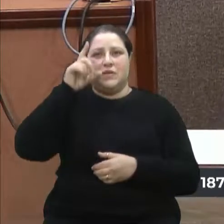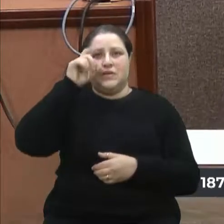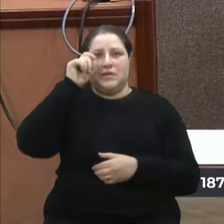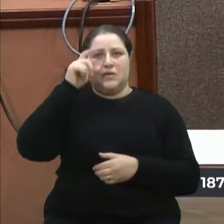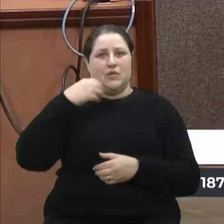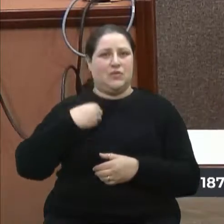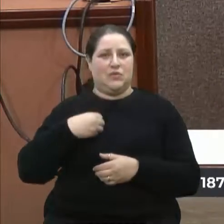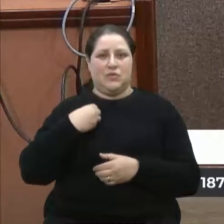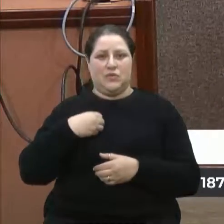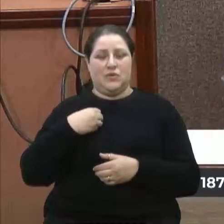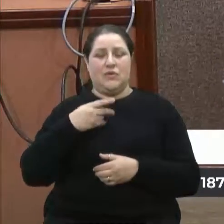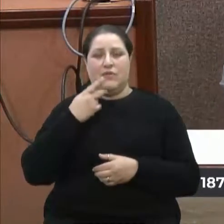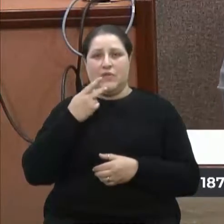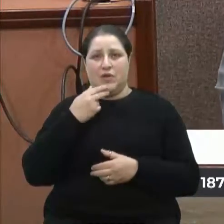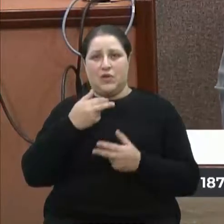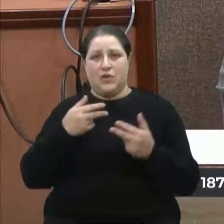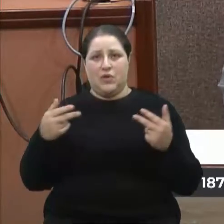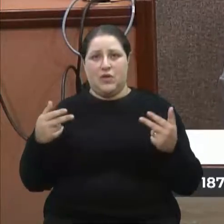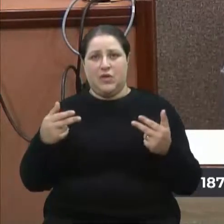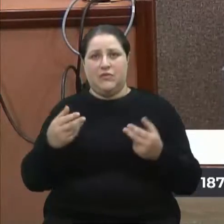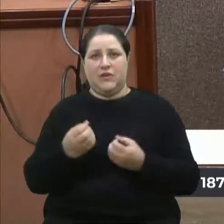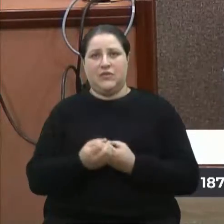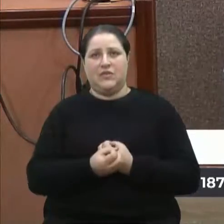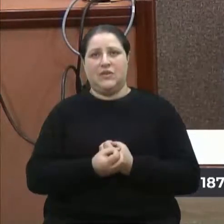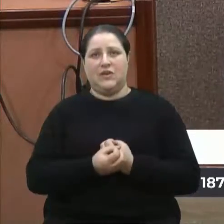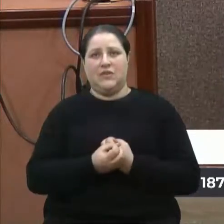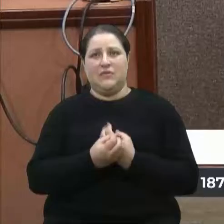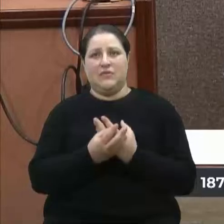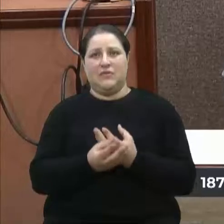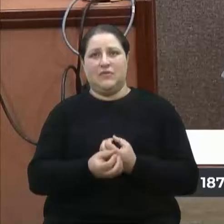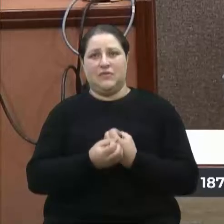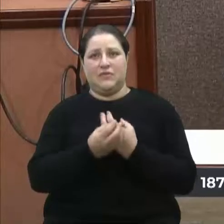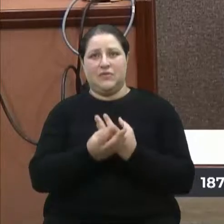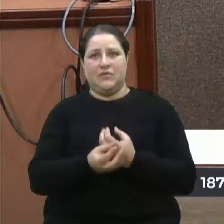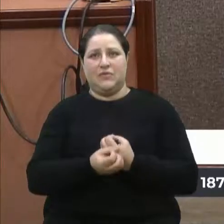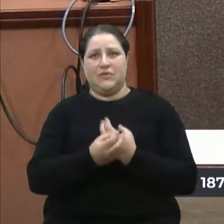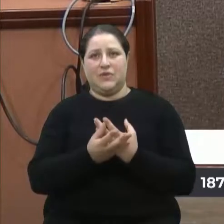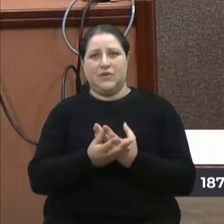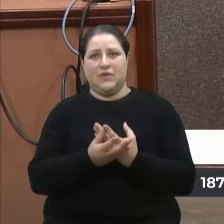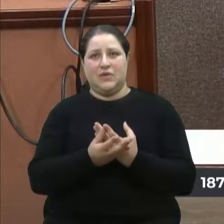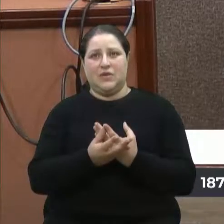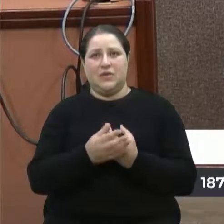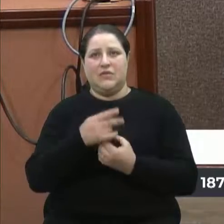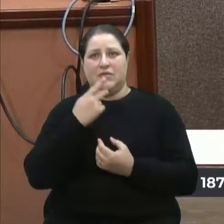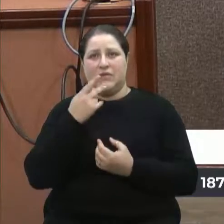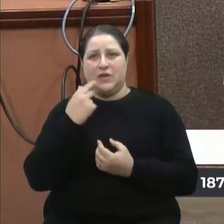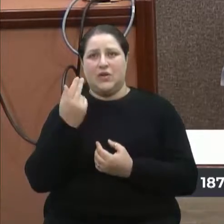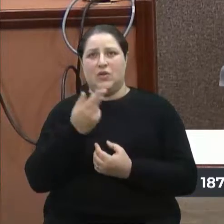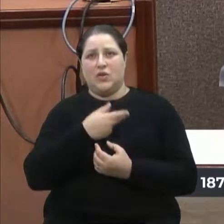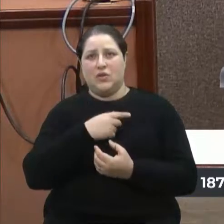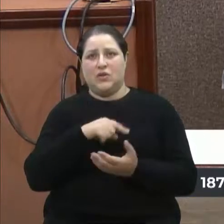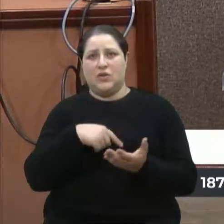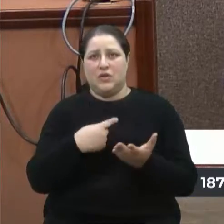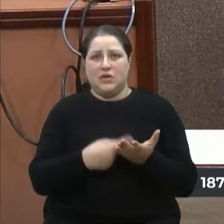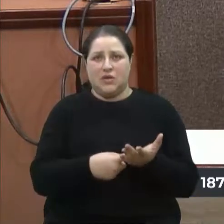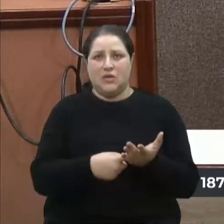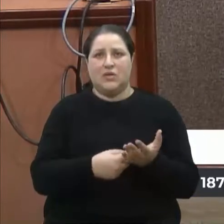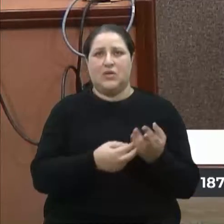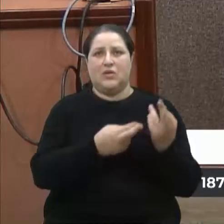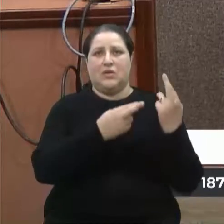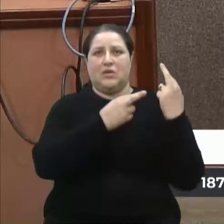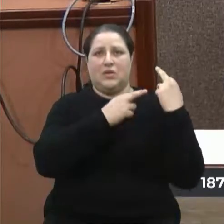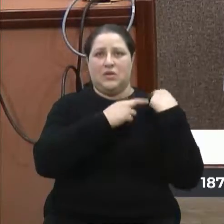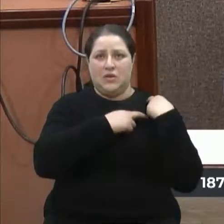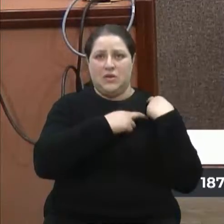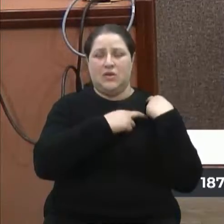na sessão, mas ele falou algo que é muito importante e eu concordo plenamente, que é o nosso comprometimento, a reflexão do nosso papel,